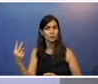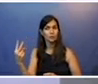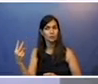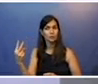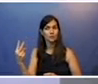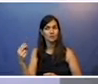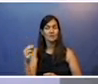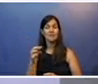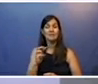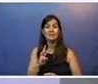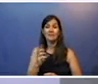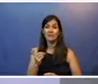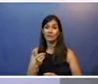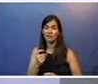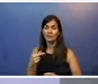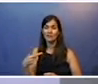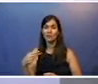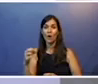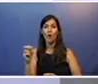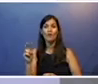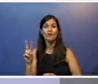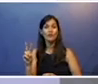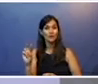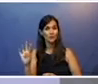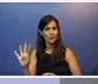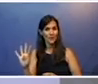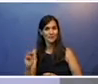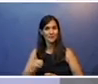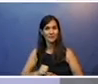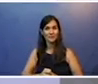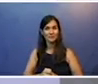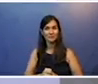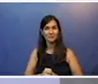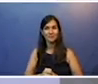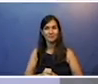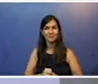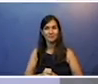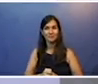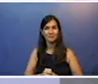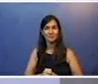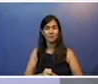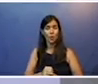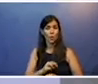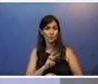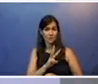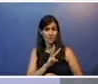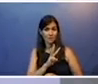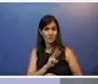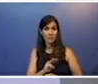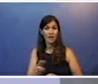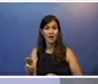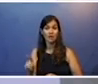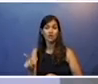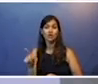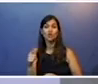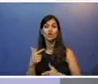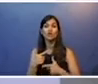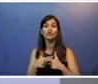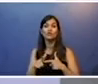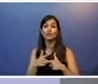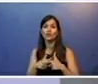conta, ó, 12 vezes 12, 24. O 3 está fazendo vezes aqui, vai passar para cá dividindo